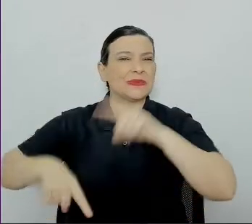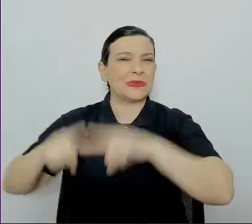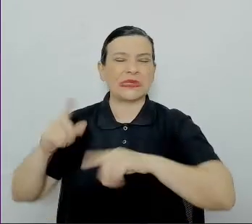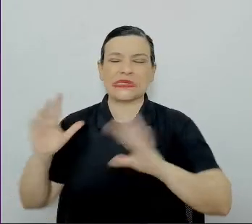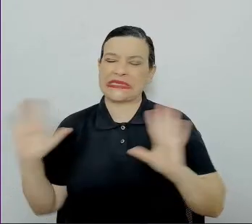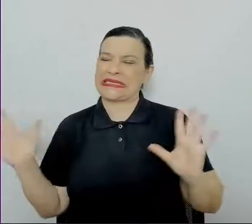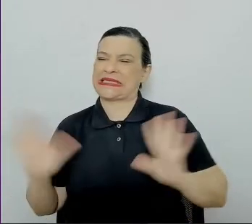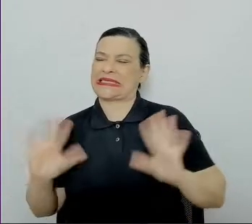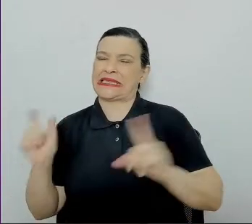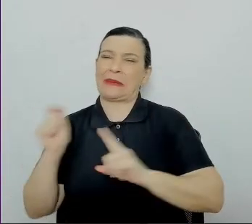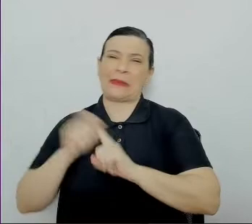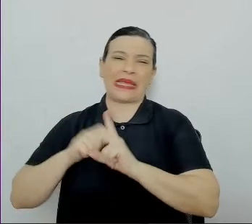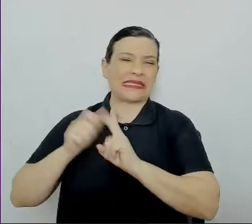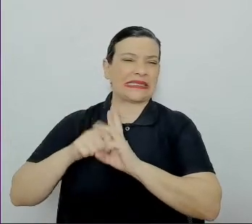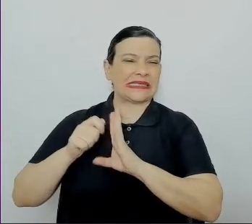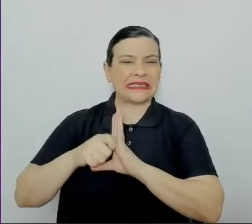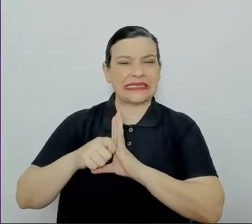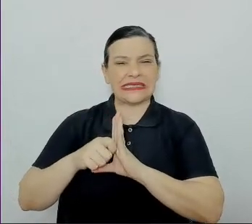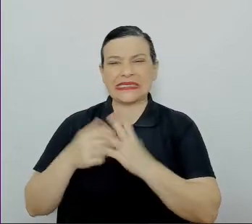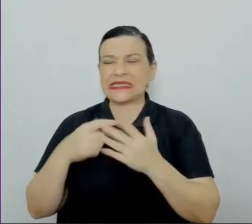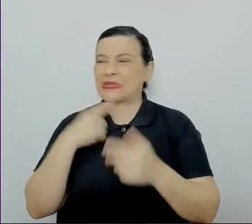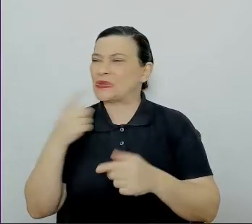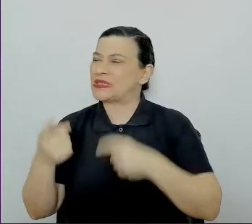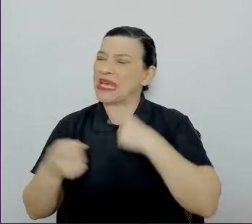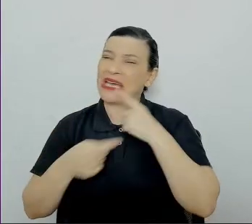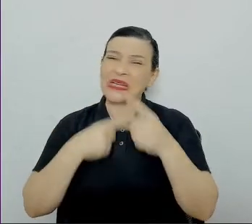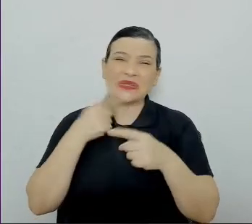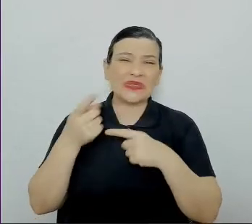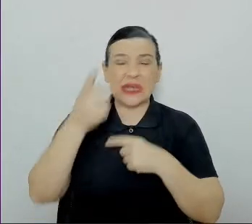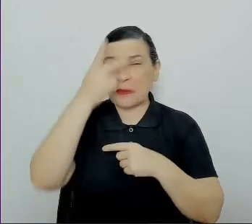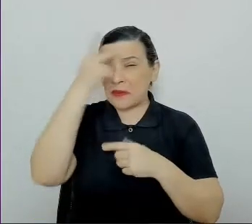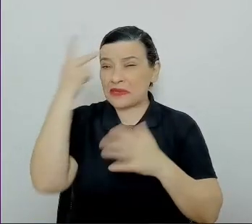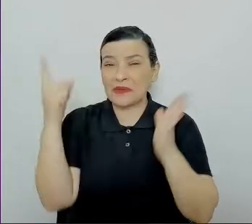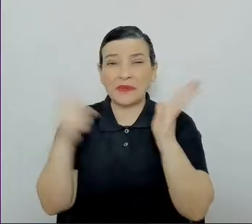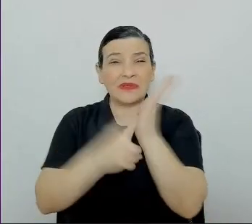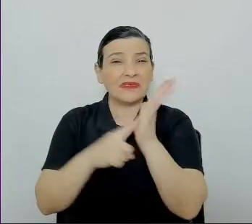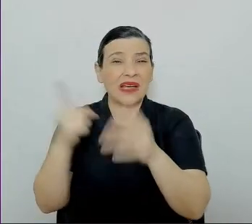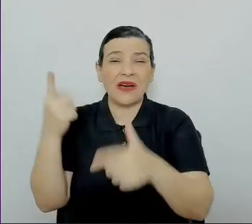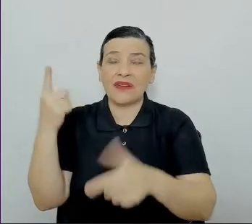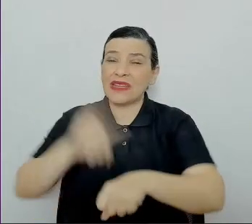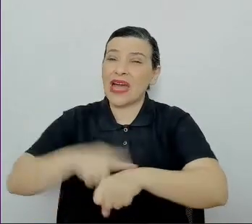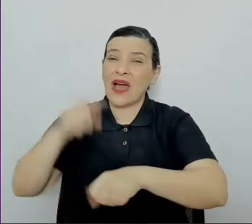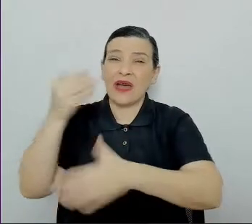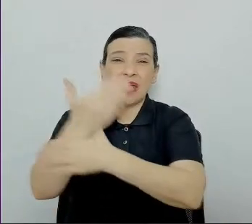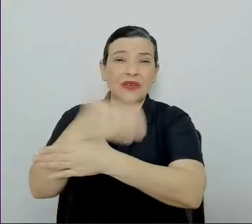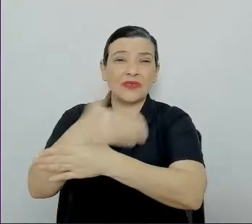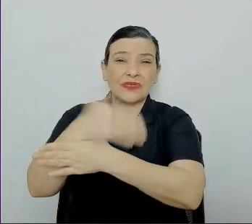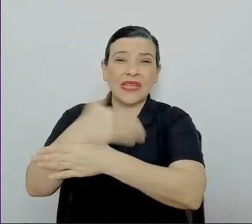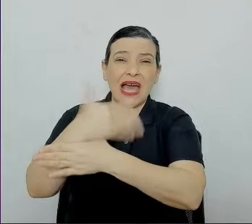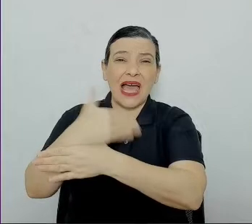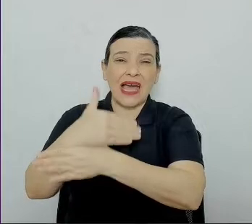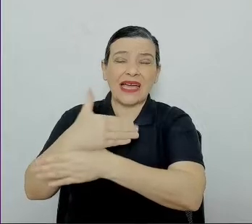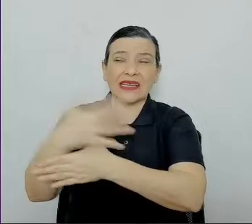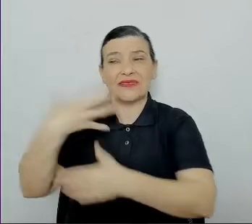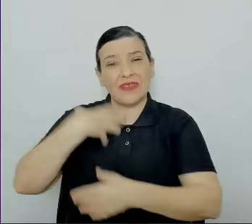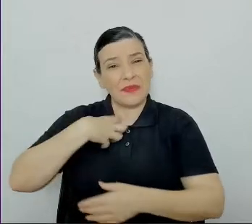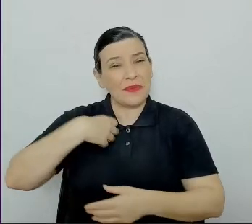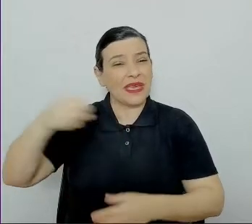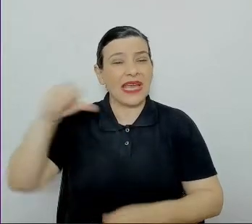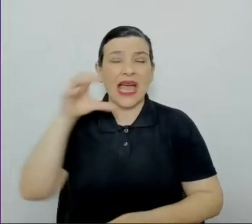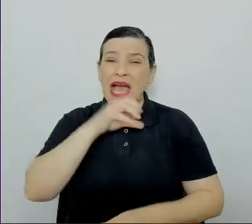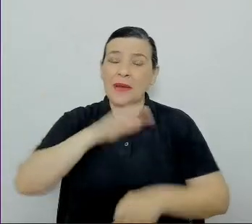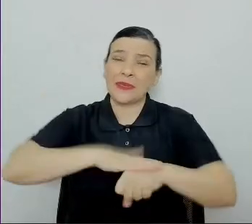meses dizendo, não, vamos fazer, porque não faz sentido, é só a pessoa apertar o botão, vai chegar o táxi na hora. Era muito rápido, era até mais rápido do que a Uber